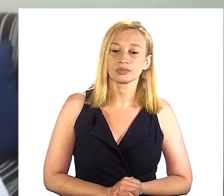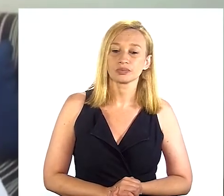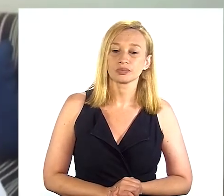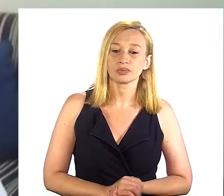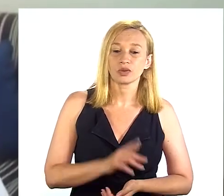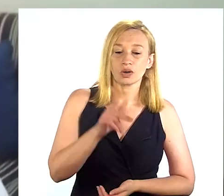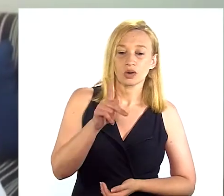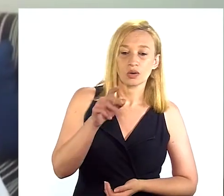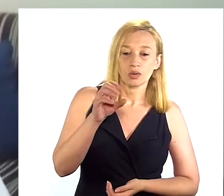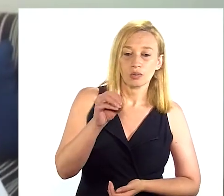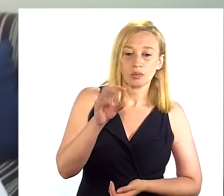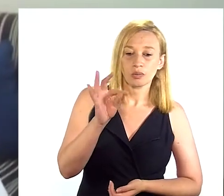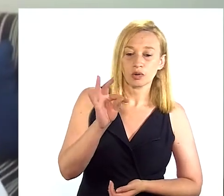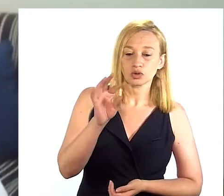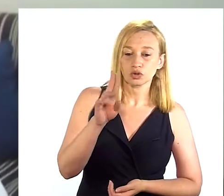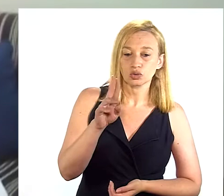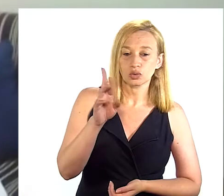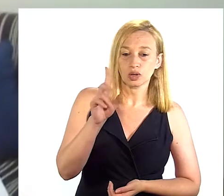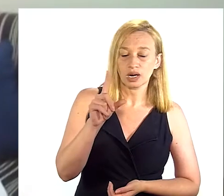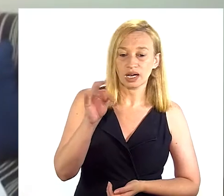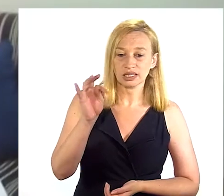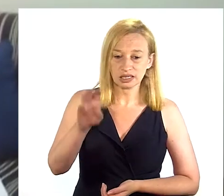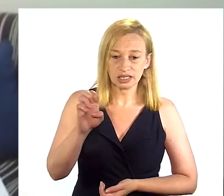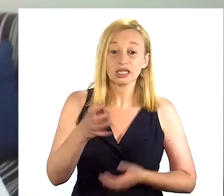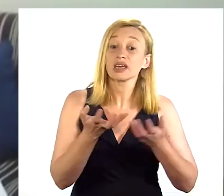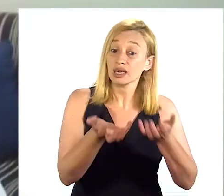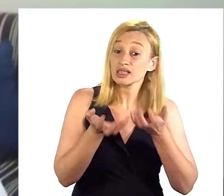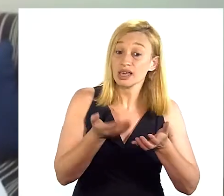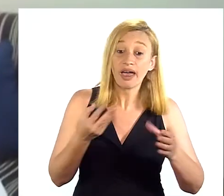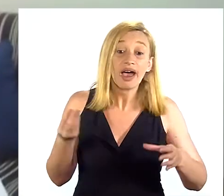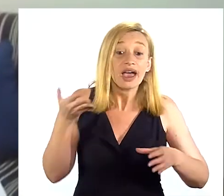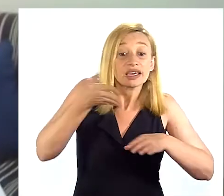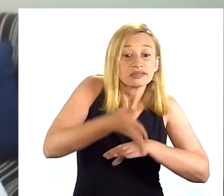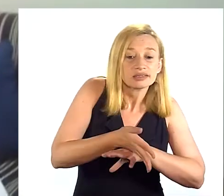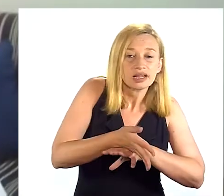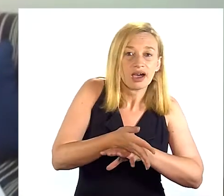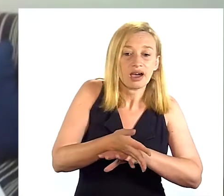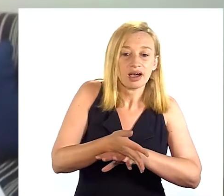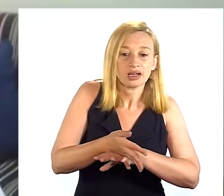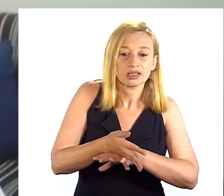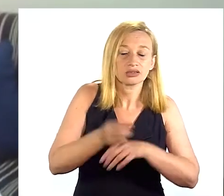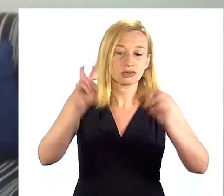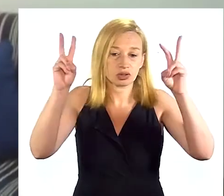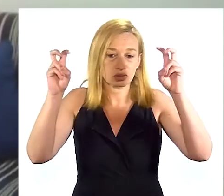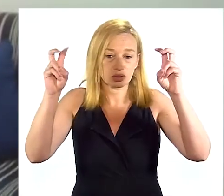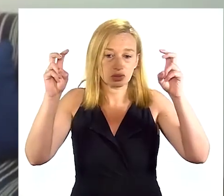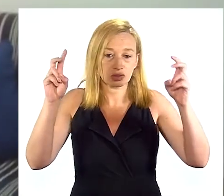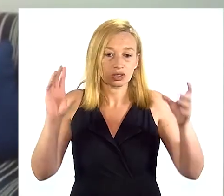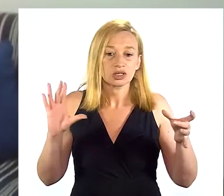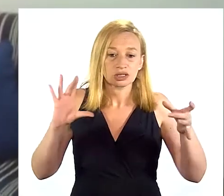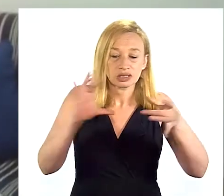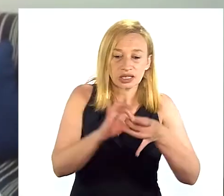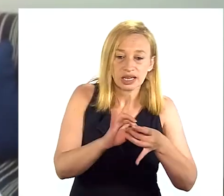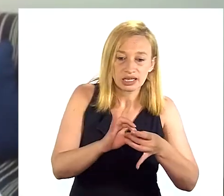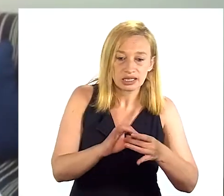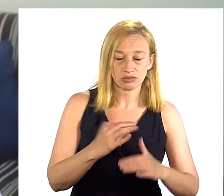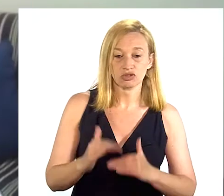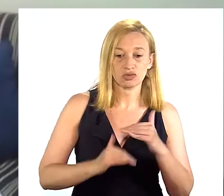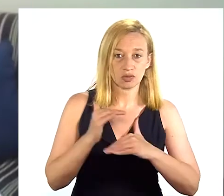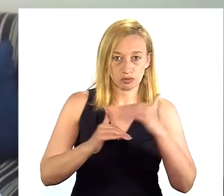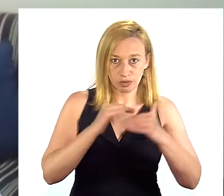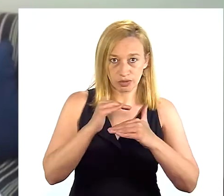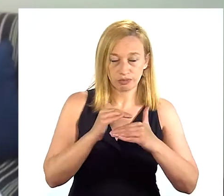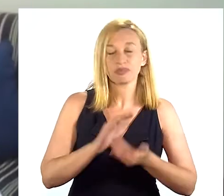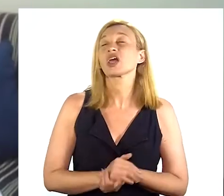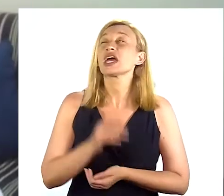os postulantes que pretenderem e se habilitarem a entrar na questão do encadeamento